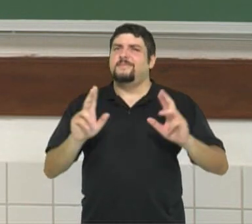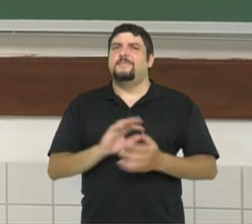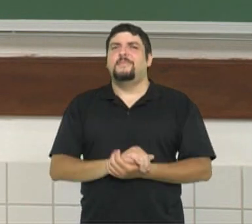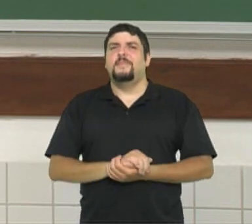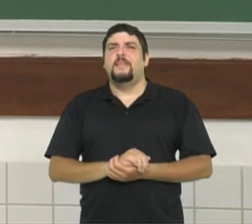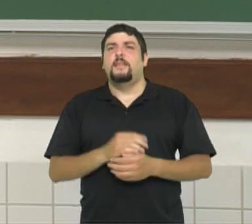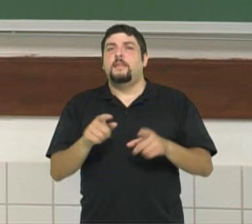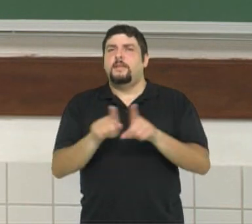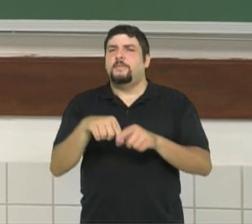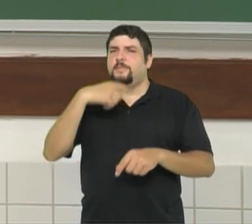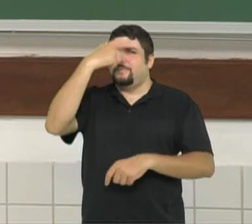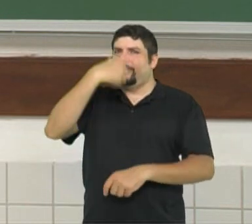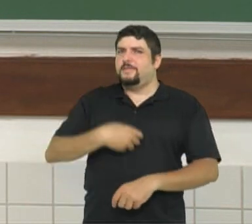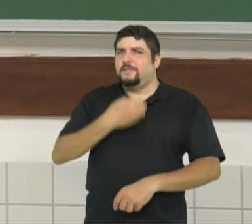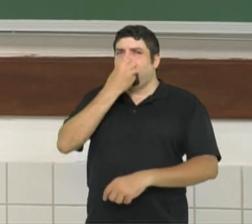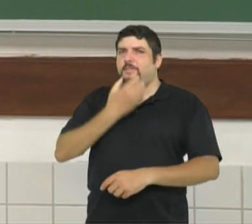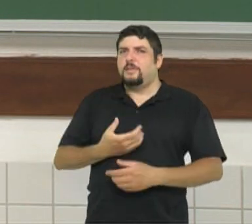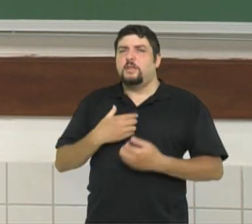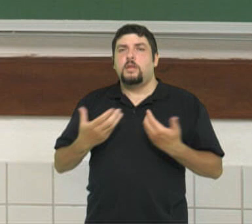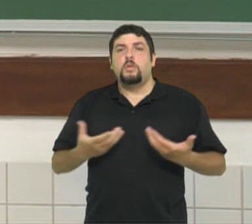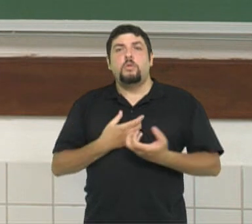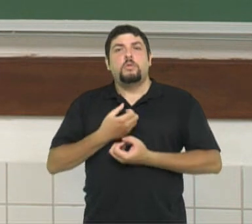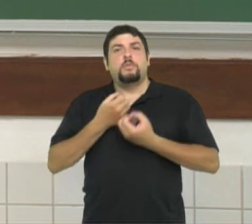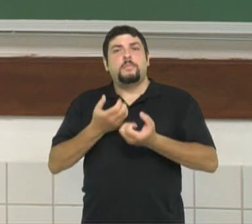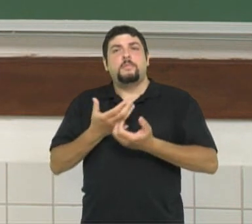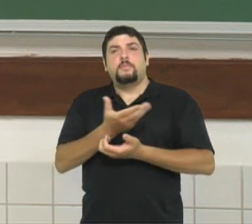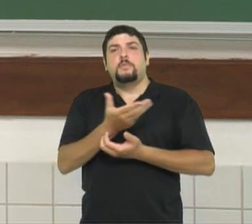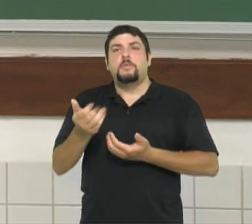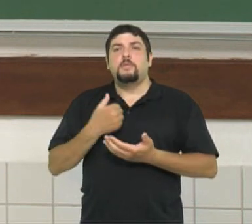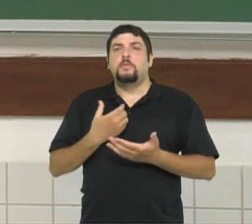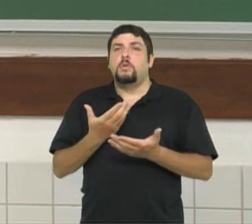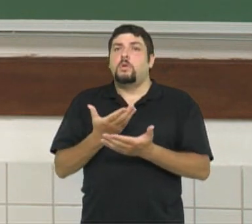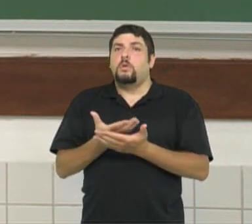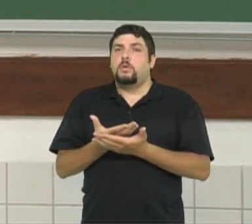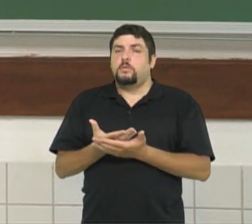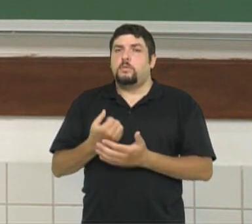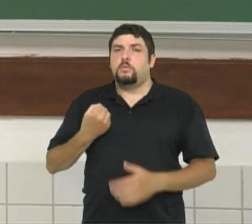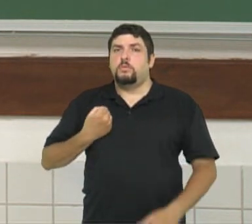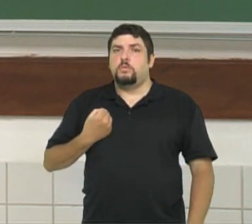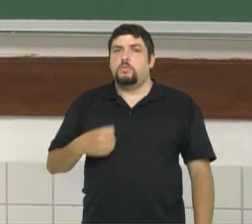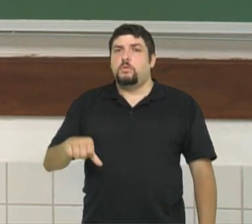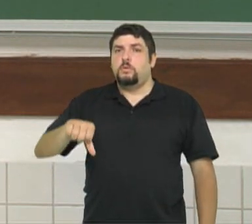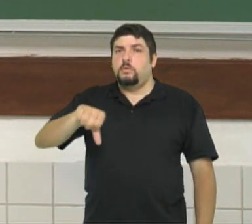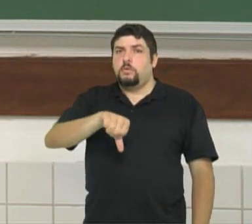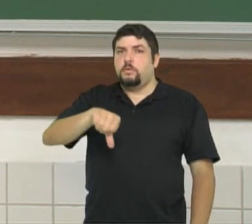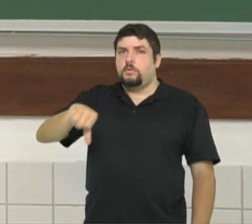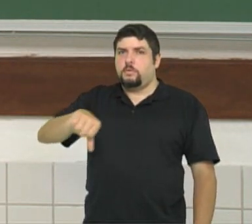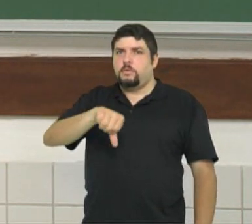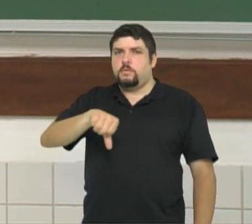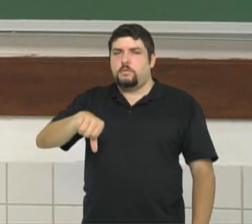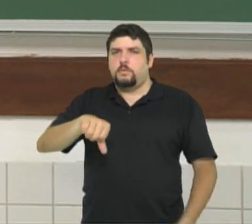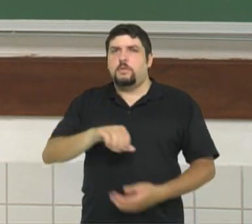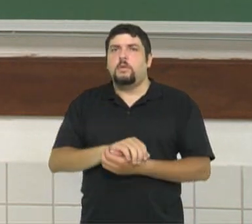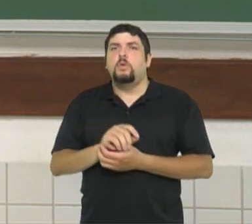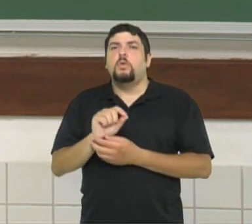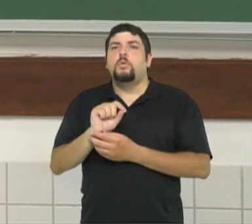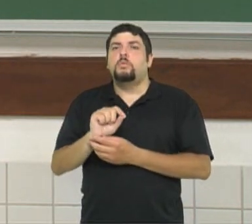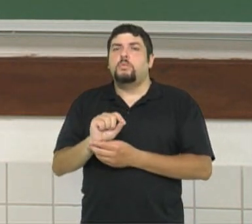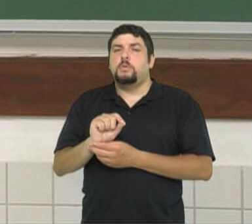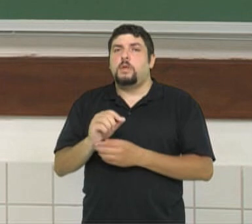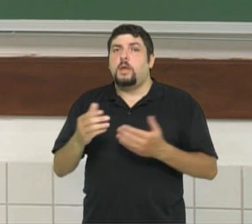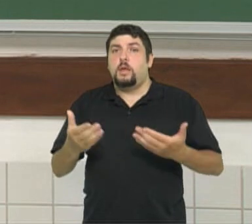Eu também estou e por isso vim trazer para vocês a aula hoje de número 99 com uma